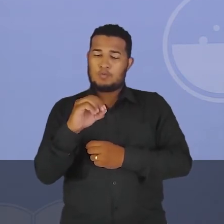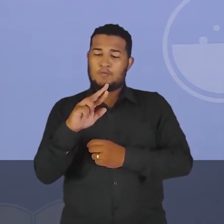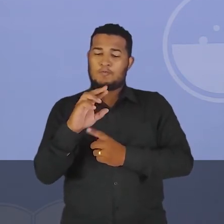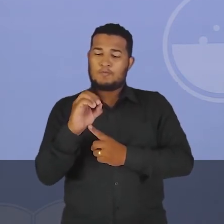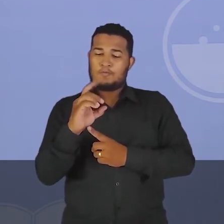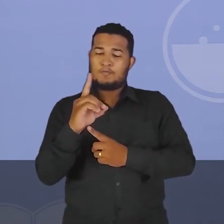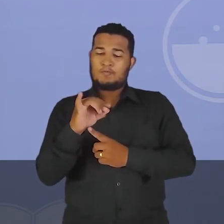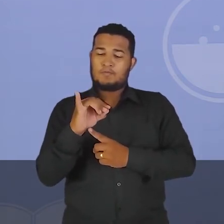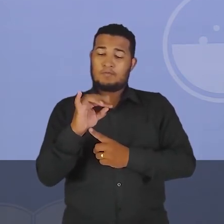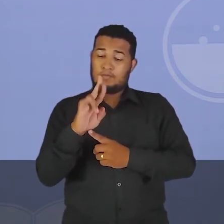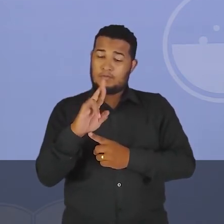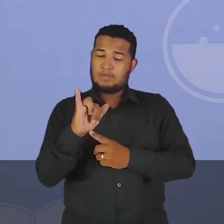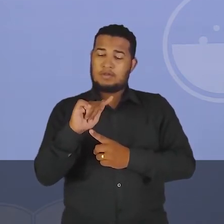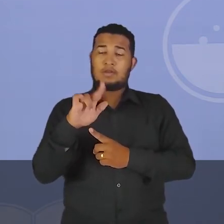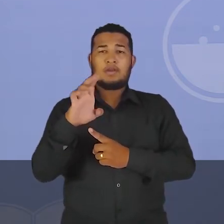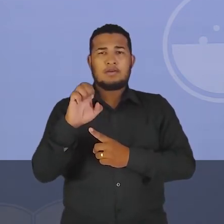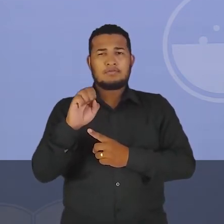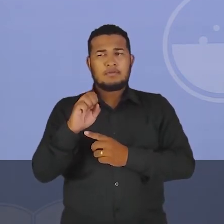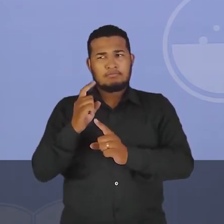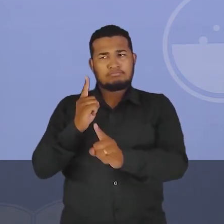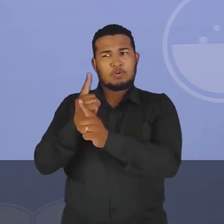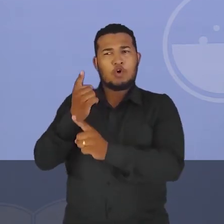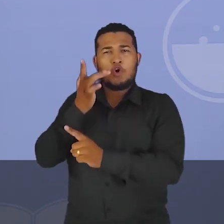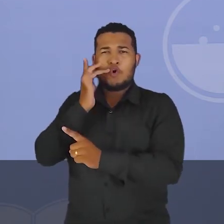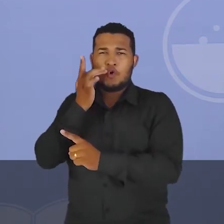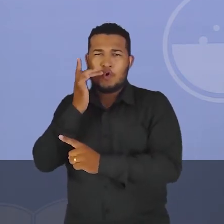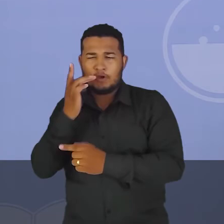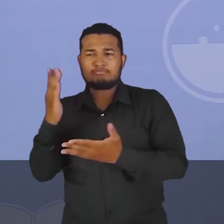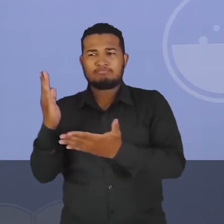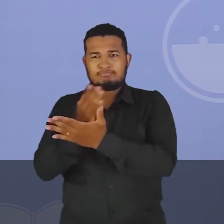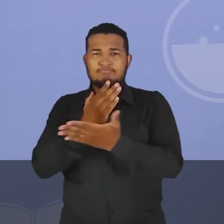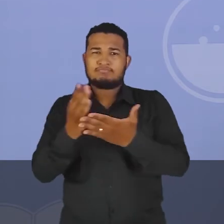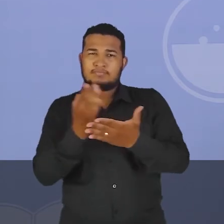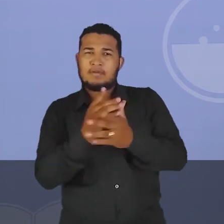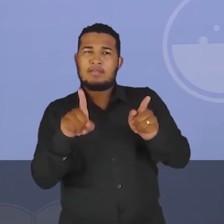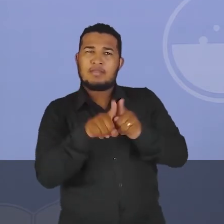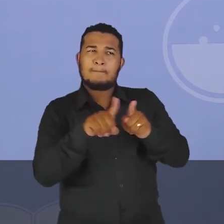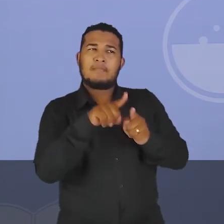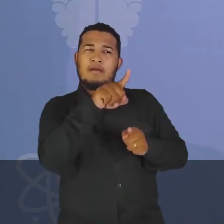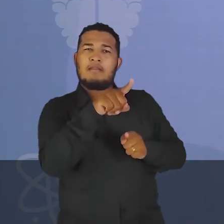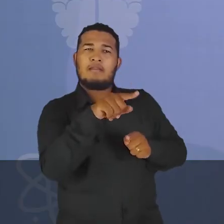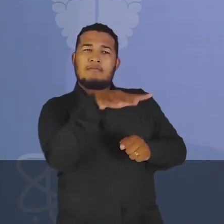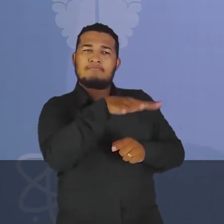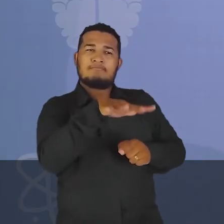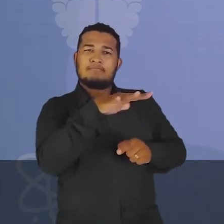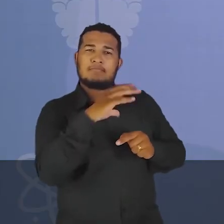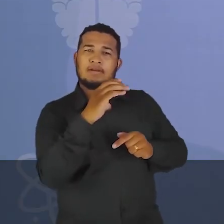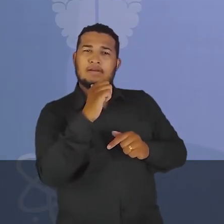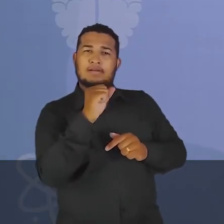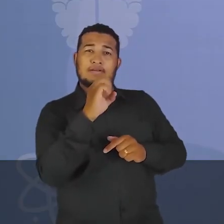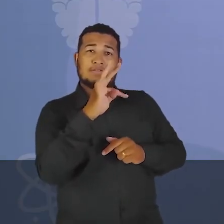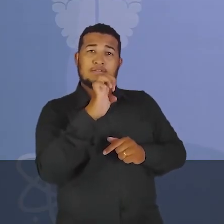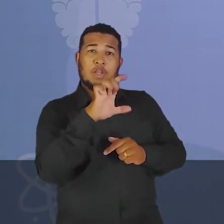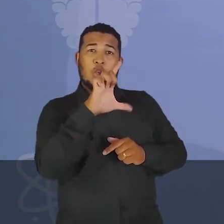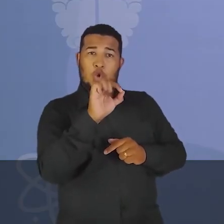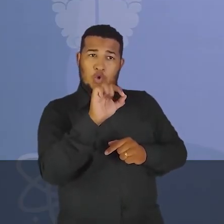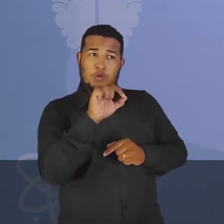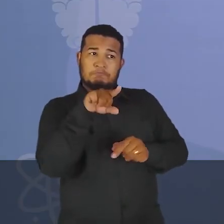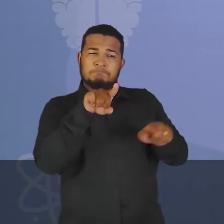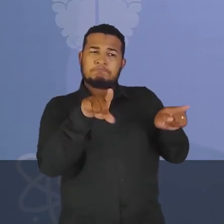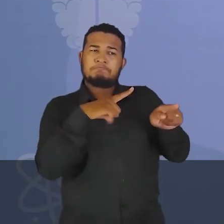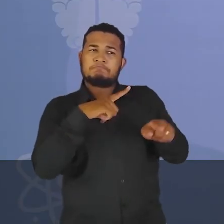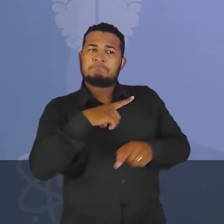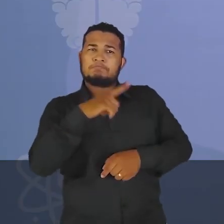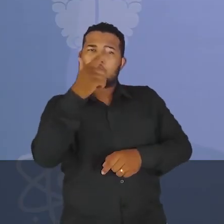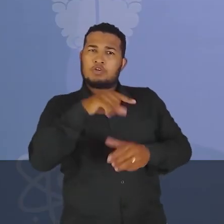um pouco de ouro no Rio Doce, a gente tem algumas outras entradas, na região de Castelo também. Nesse contexto, assistiu-se um